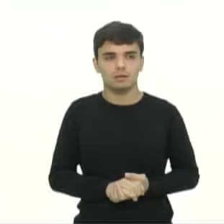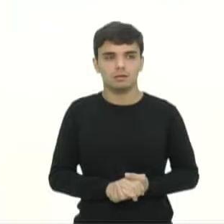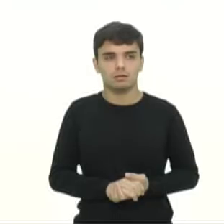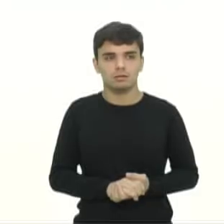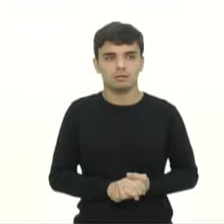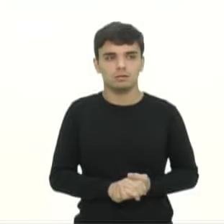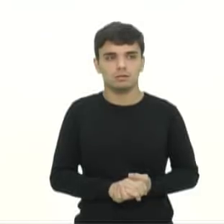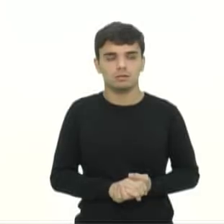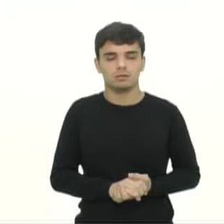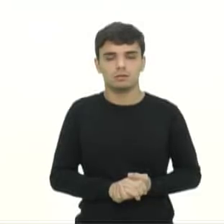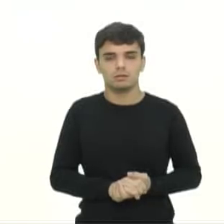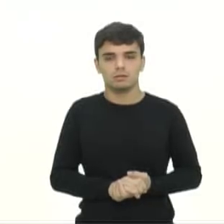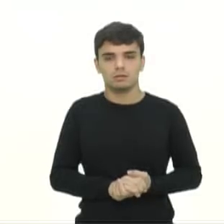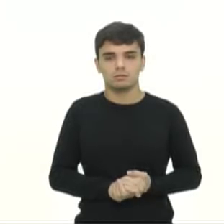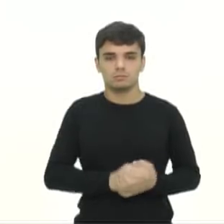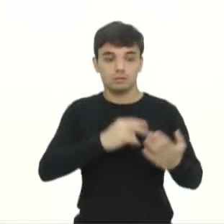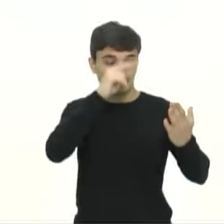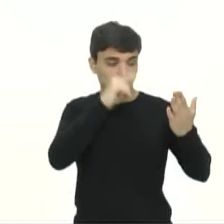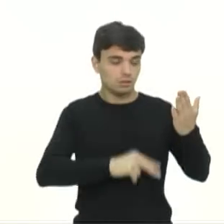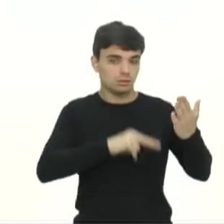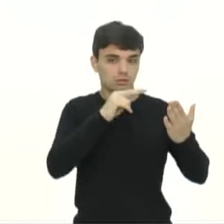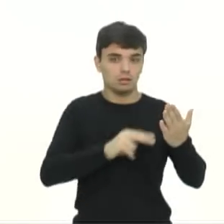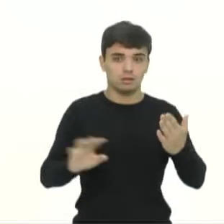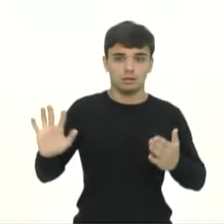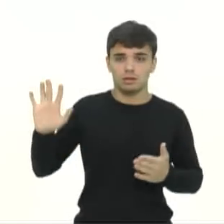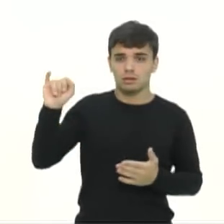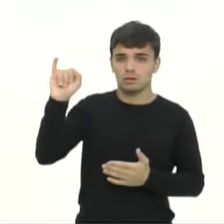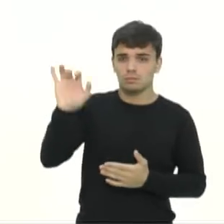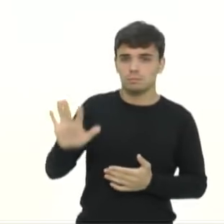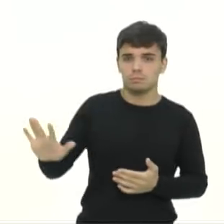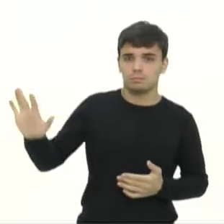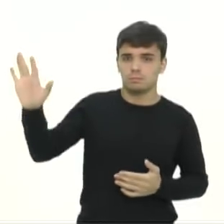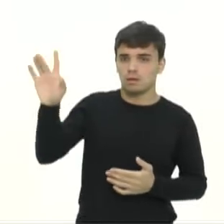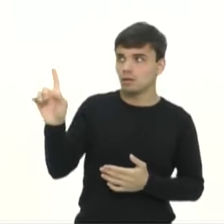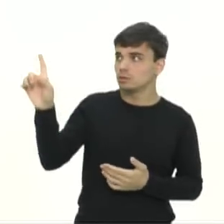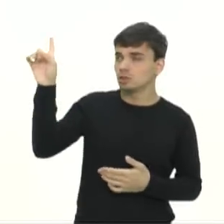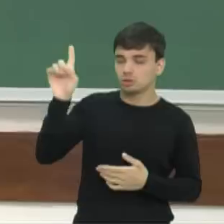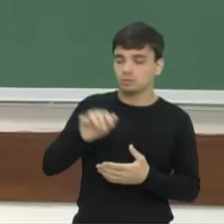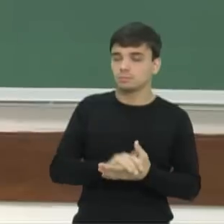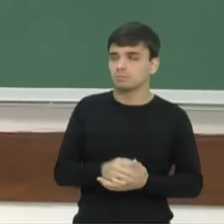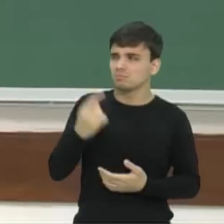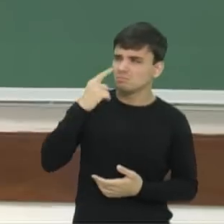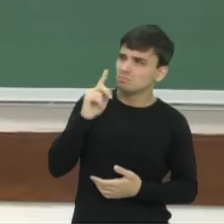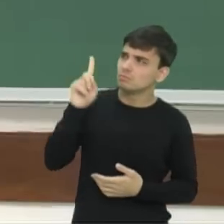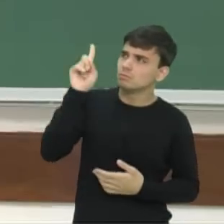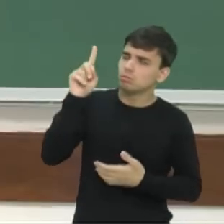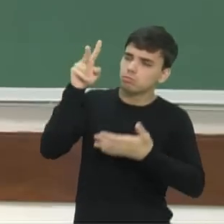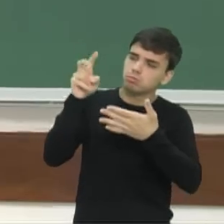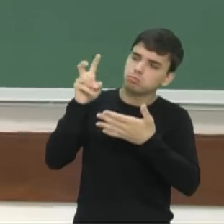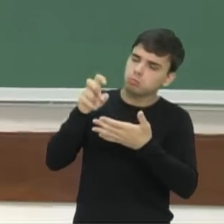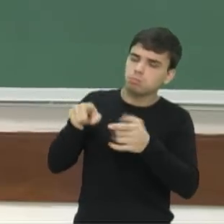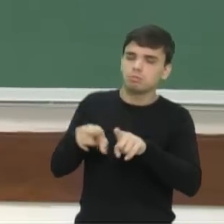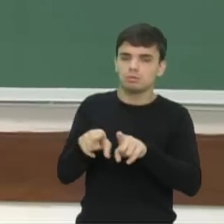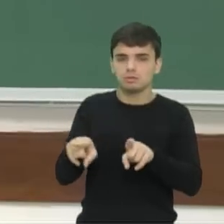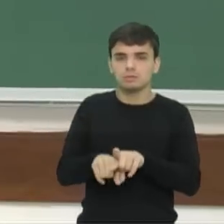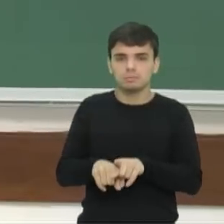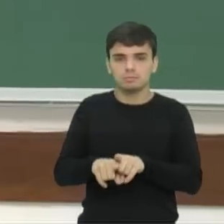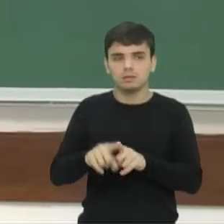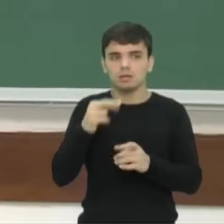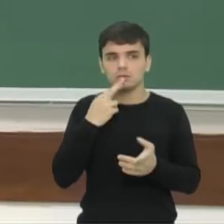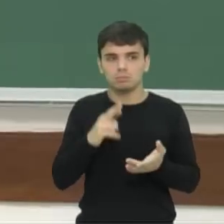Que é analisar a animação que está ali para vocês. Então vocês vão analisar essa animação, vão olhar através dessa animação, vão analisar